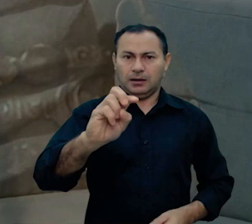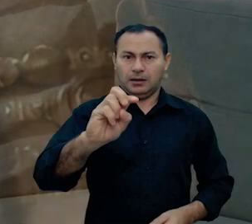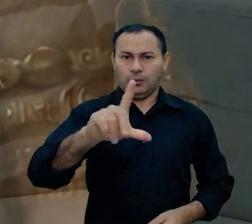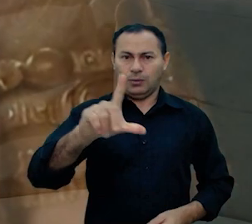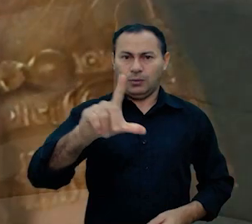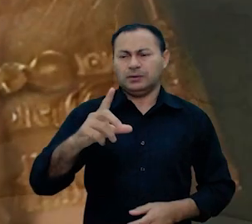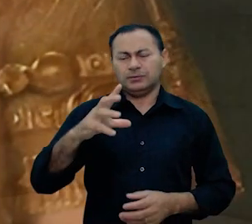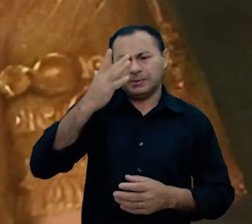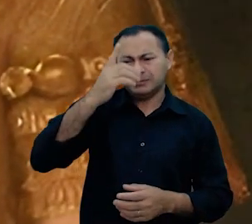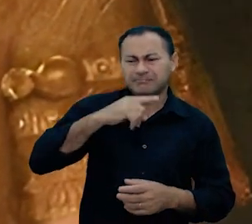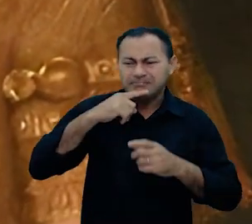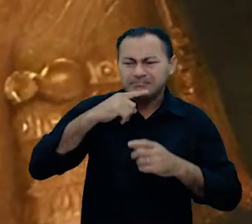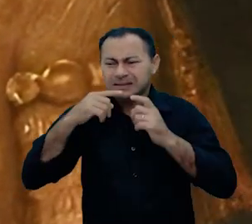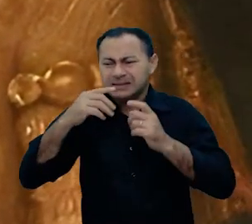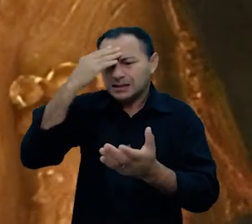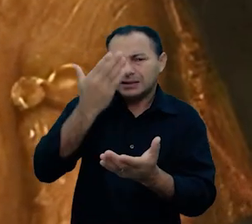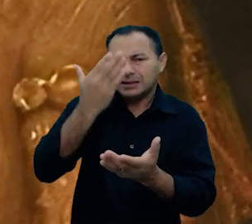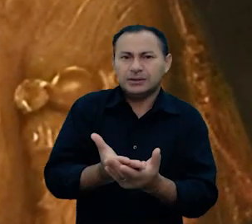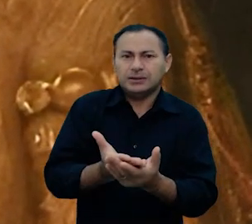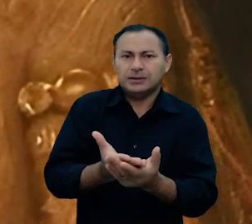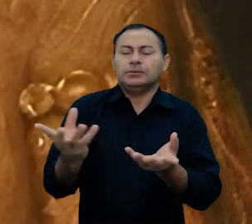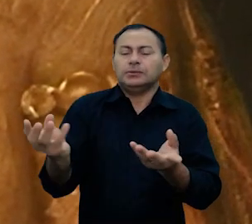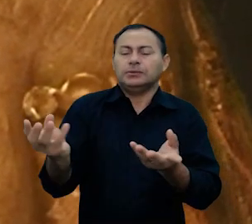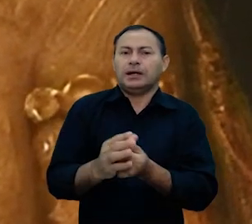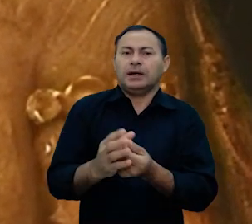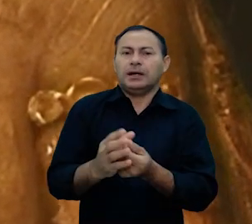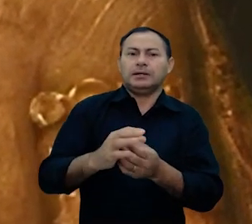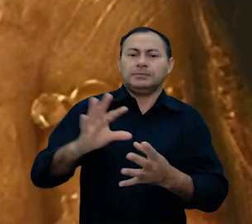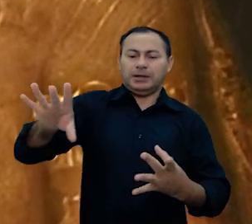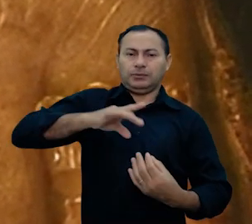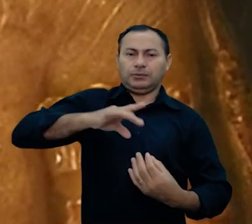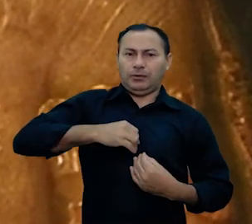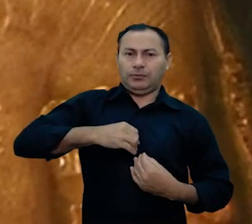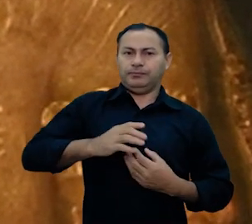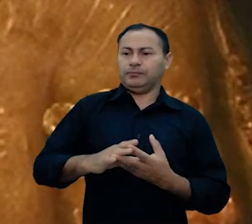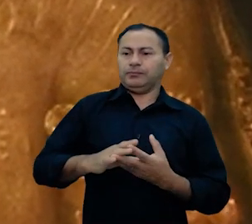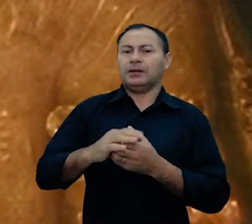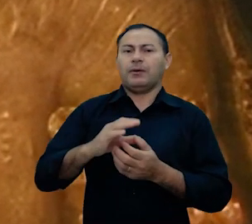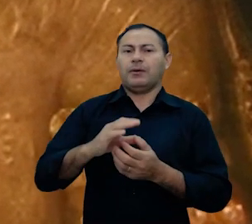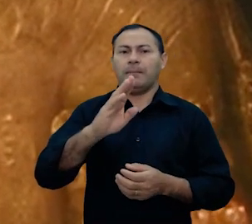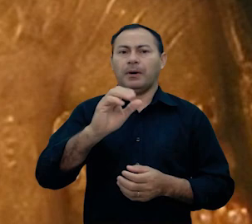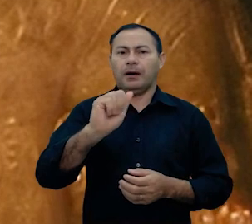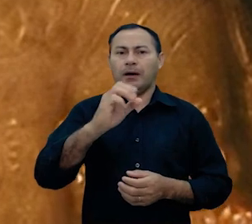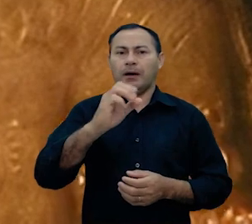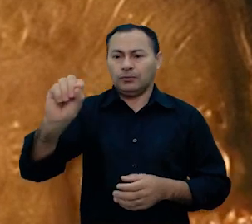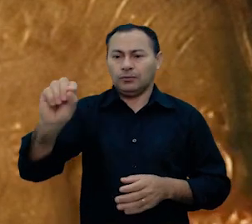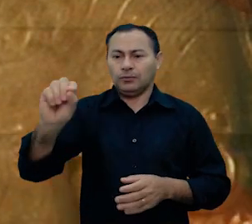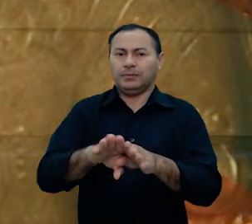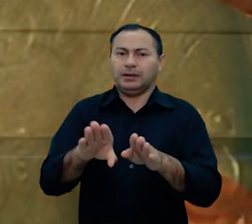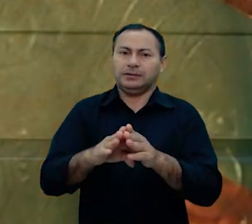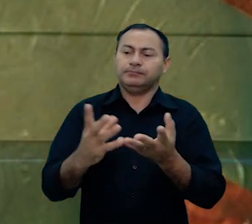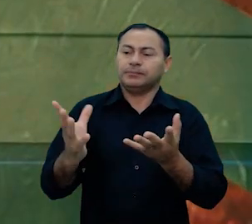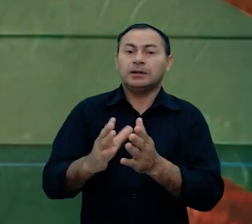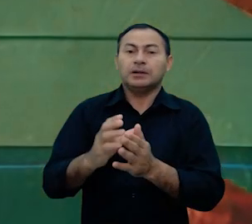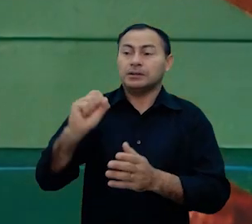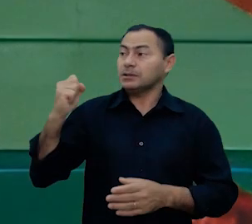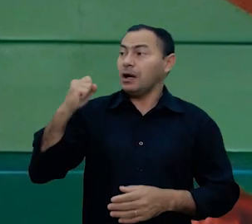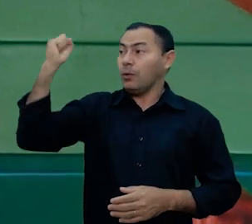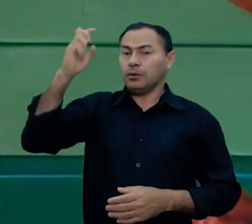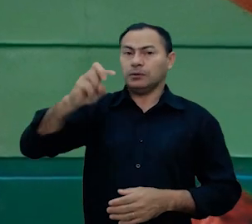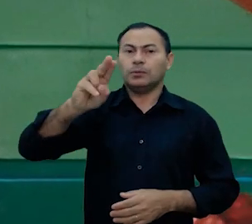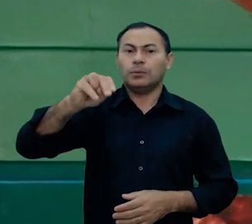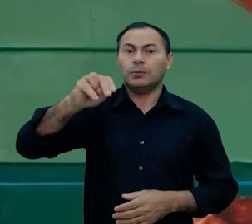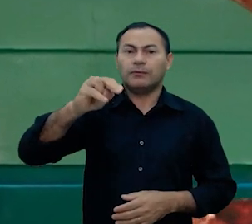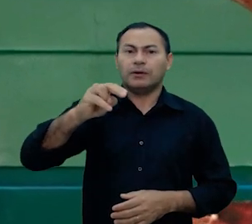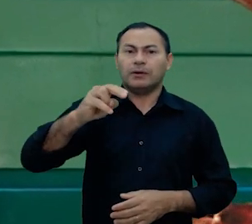sido espiritual. Assim como Balaão no livro de Números, Saul nunca foi um homem espiritual, ele só parecia ser. Ele certamente